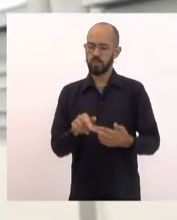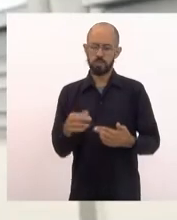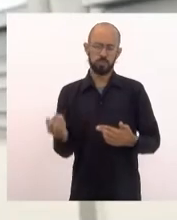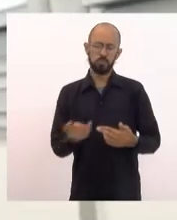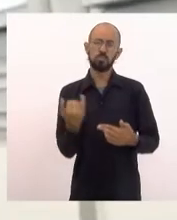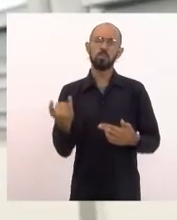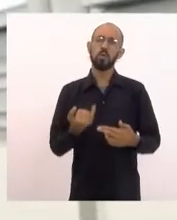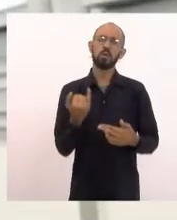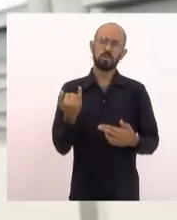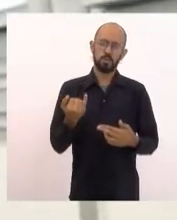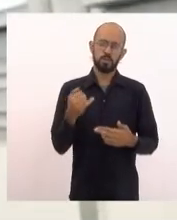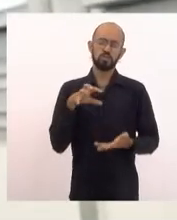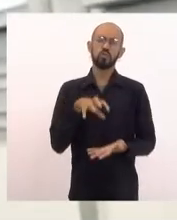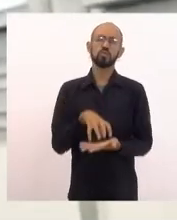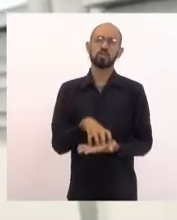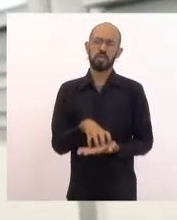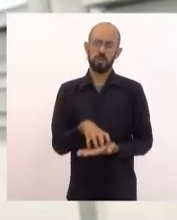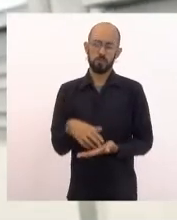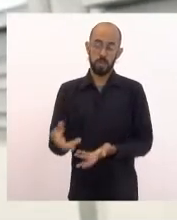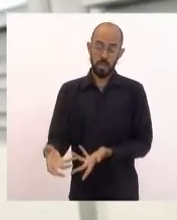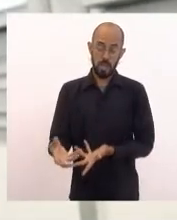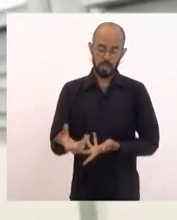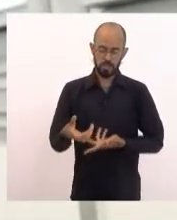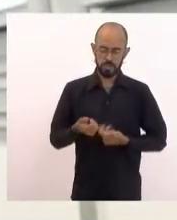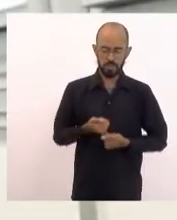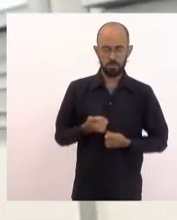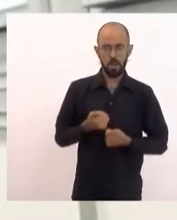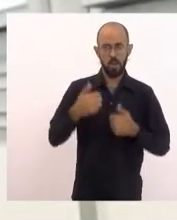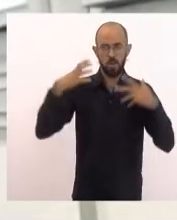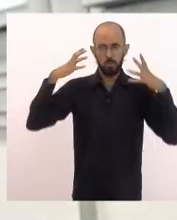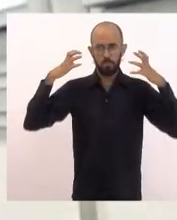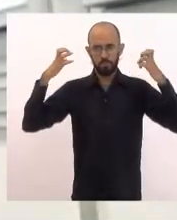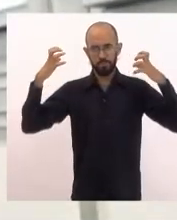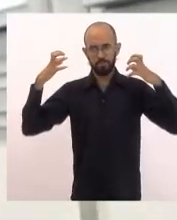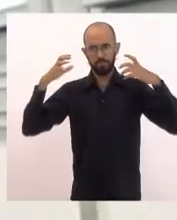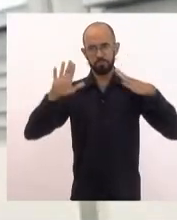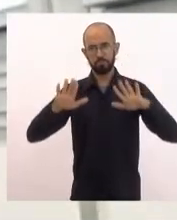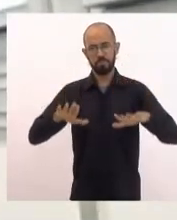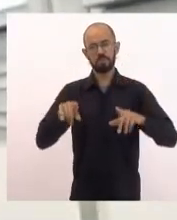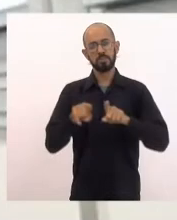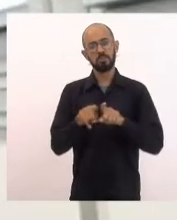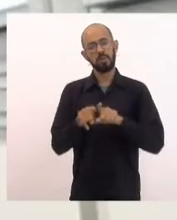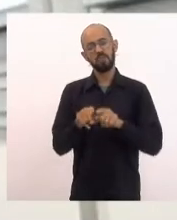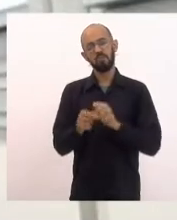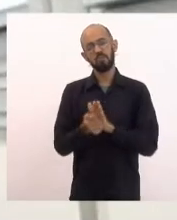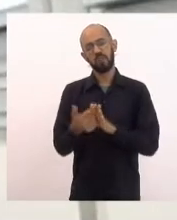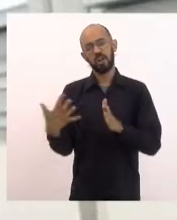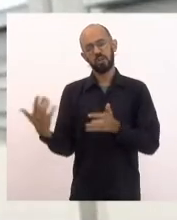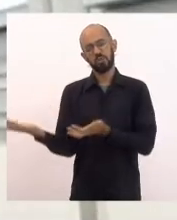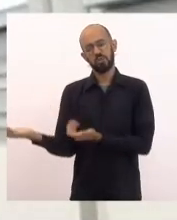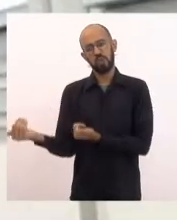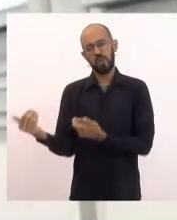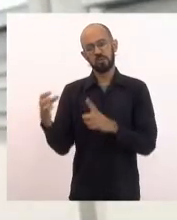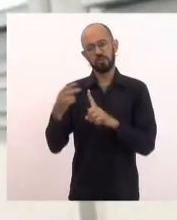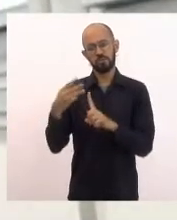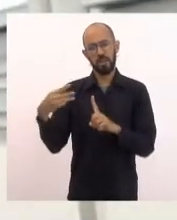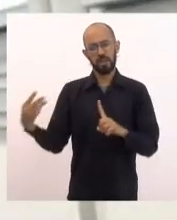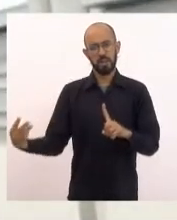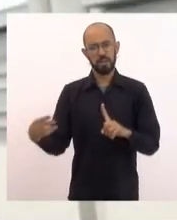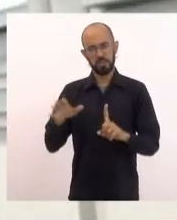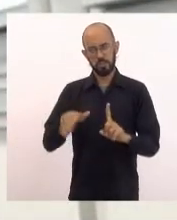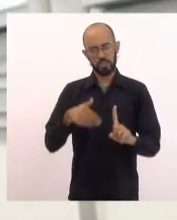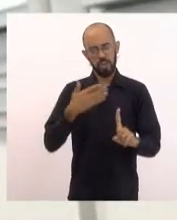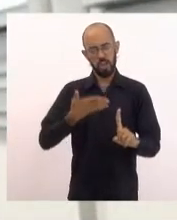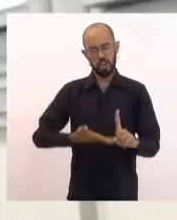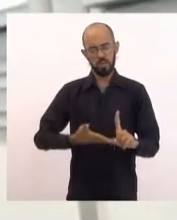justa, um centro que não só recebeu Marielle, mas tantos jovens maranhenses, que ele seja reconhecido, né, pelo seu